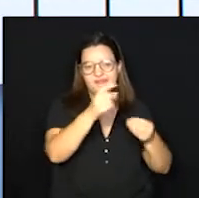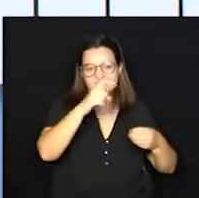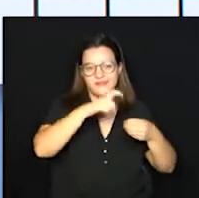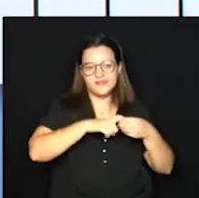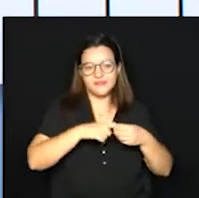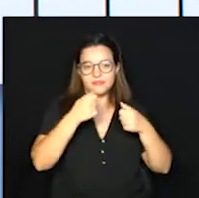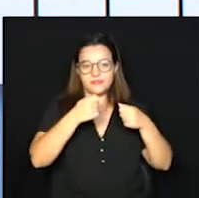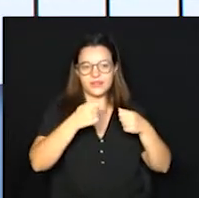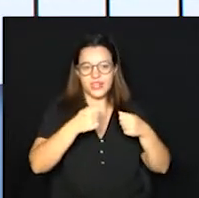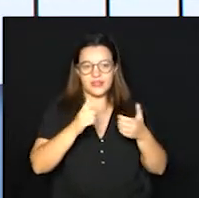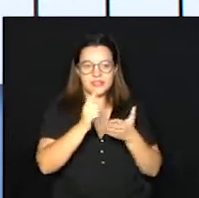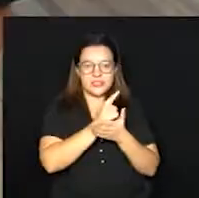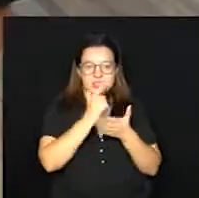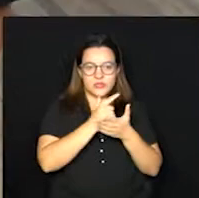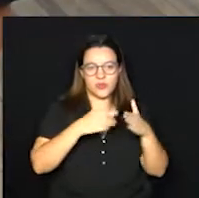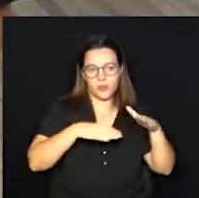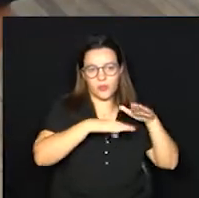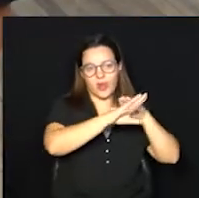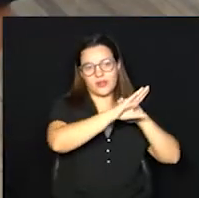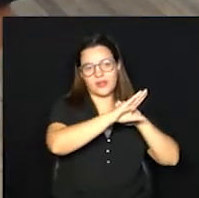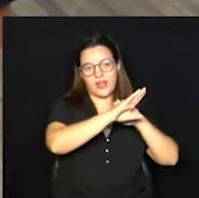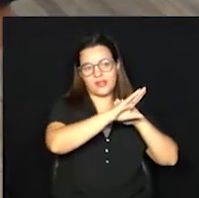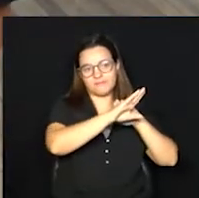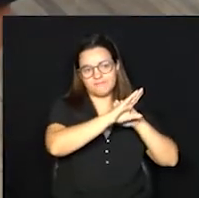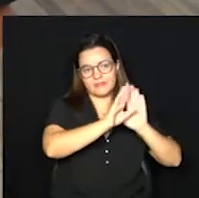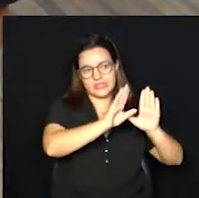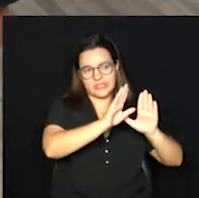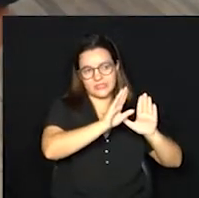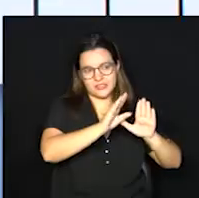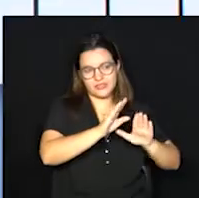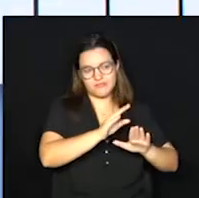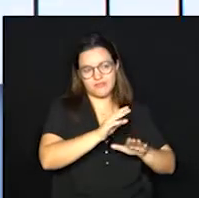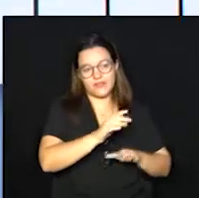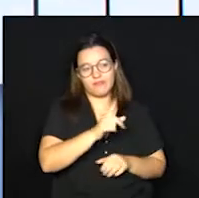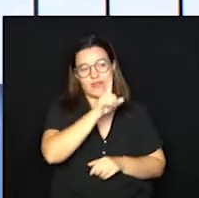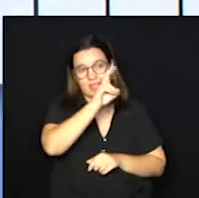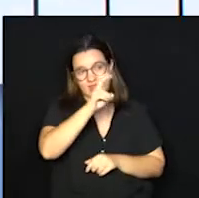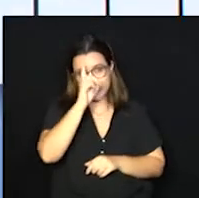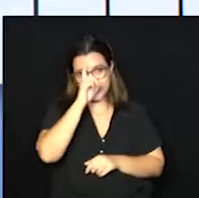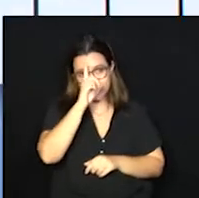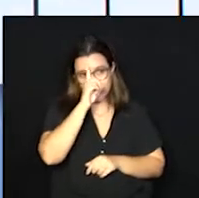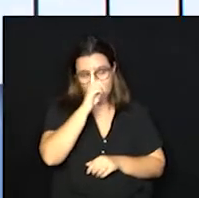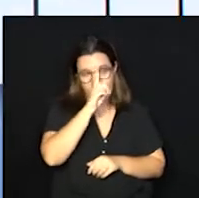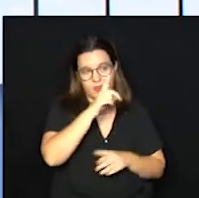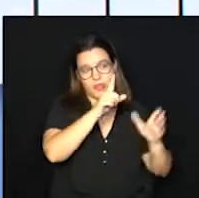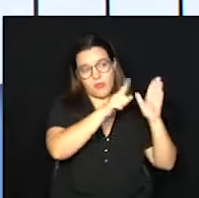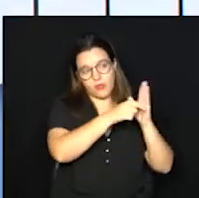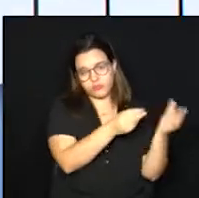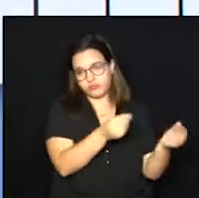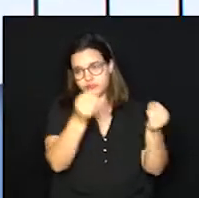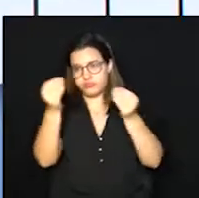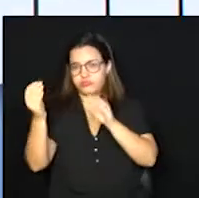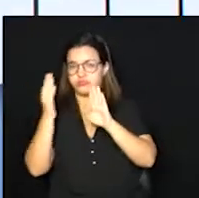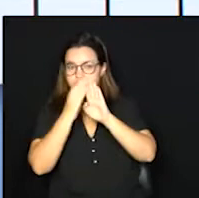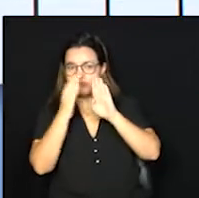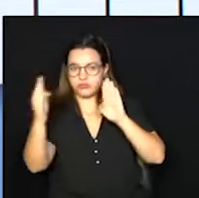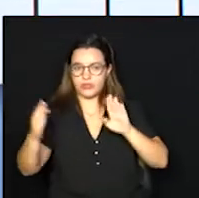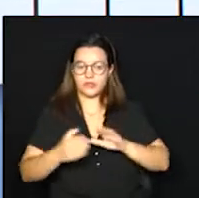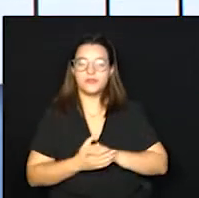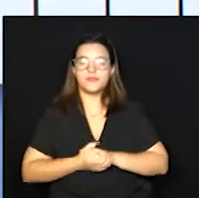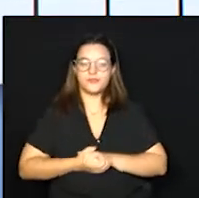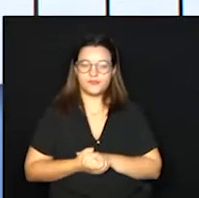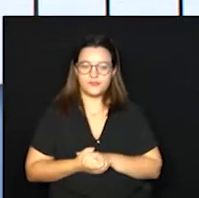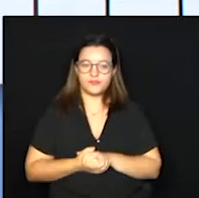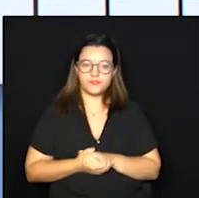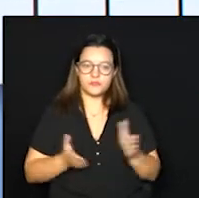em quarentena antes de ser novamente disponibilizados a novos empréstimos. Então, esse momento é ideal para você ir